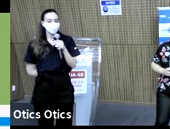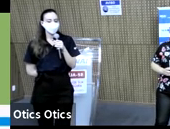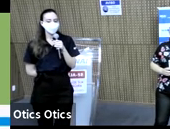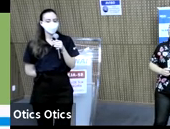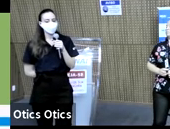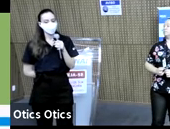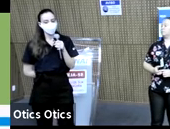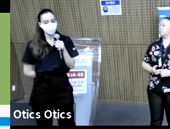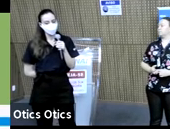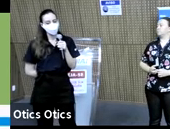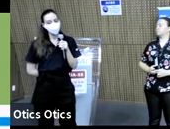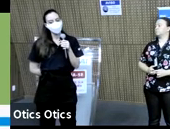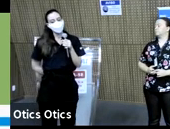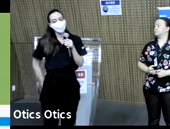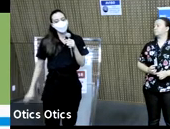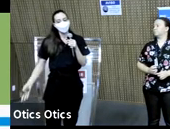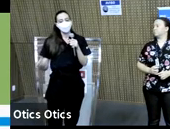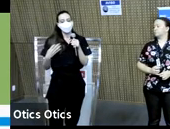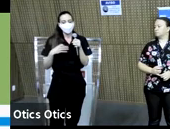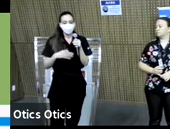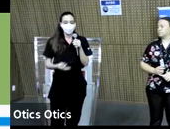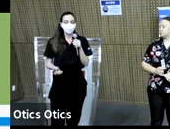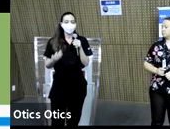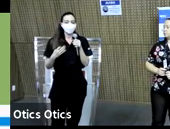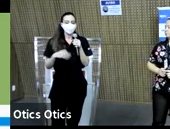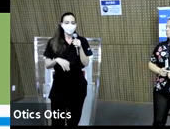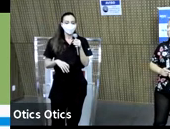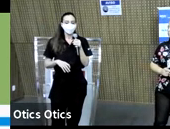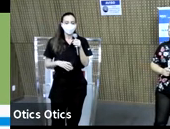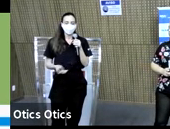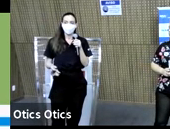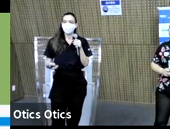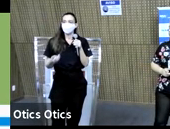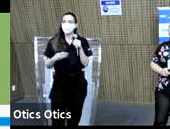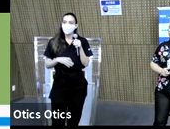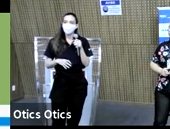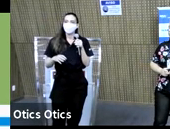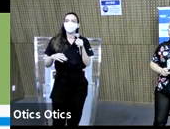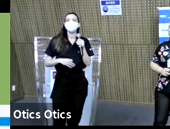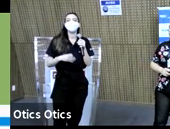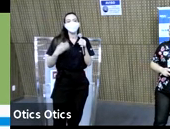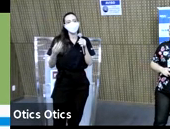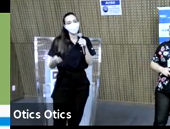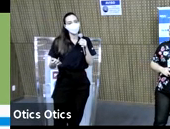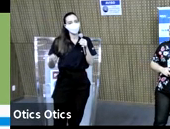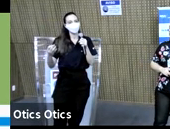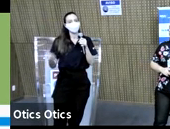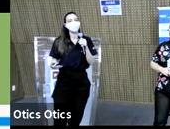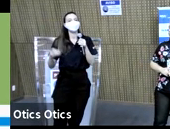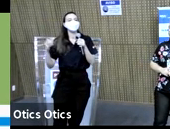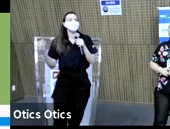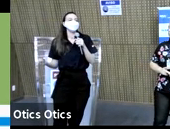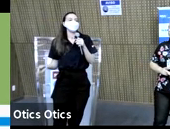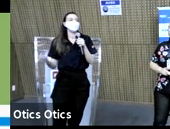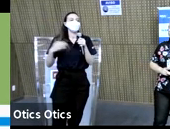nos atendimentos dessas pessoas, a gente faz a aferição da pressão na escuta inicial, mas no momento da